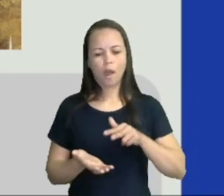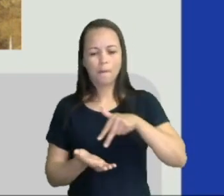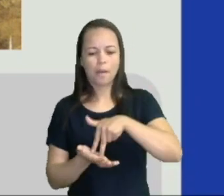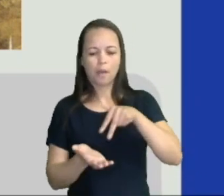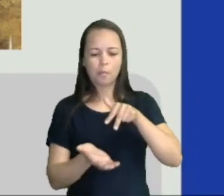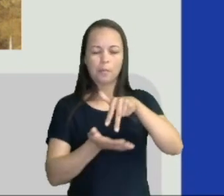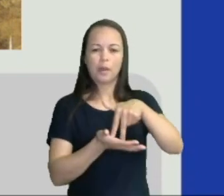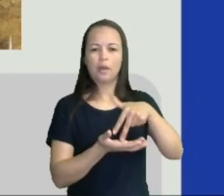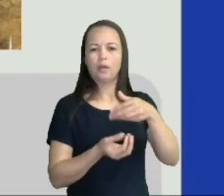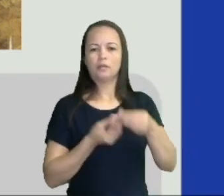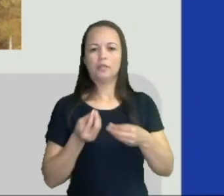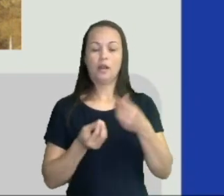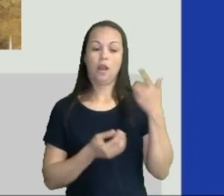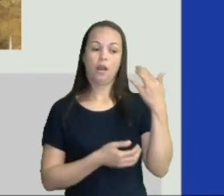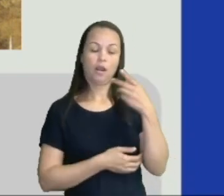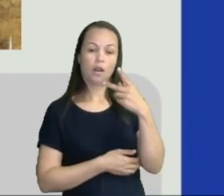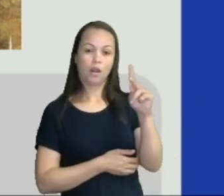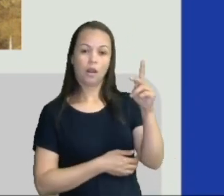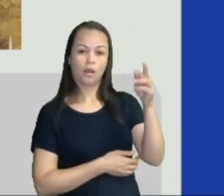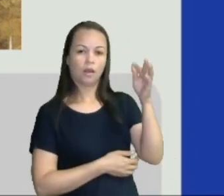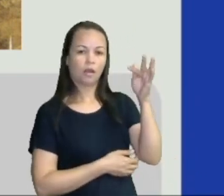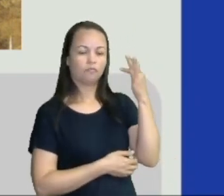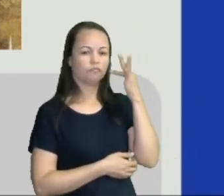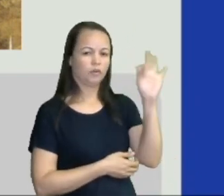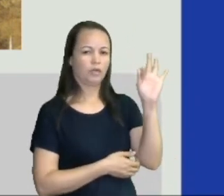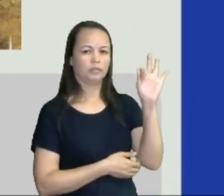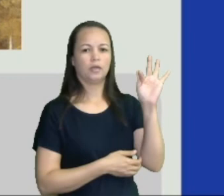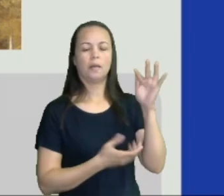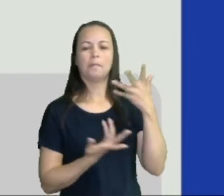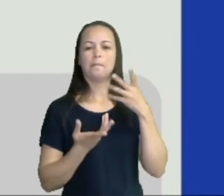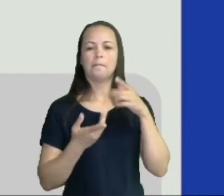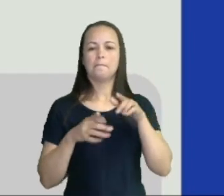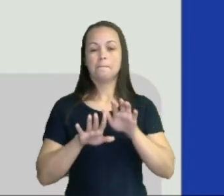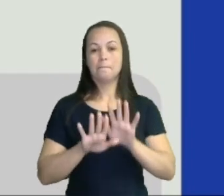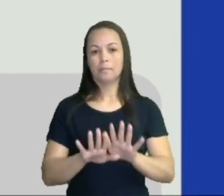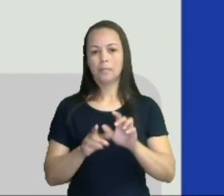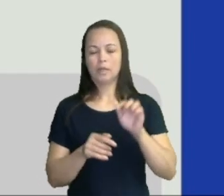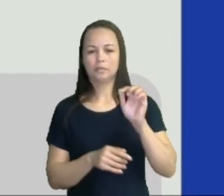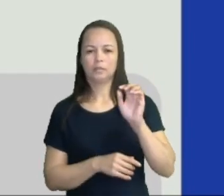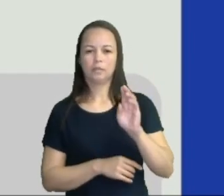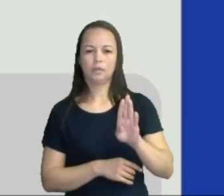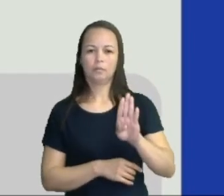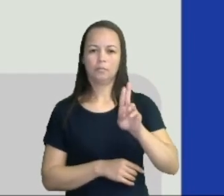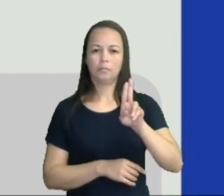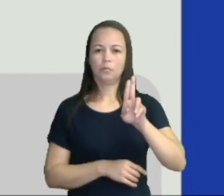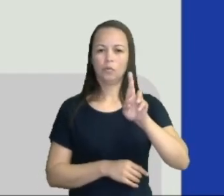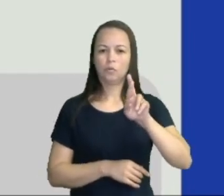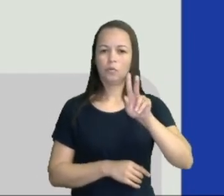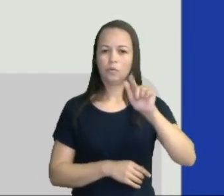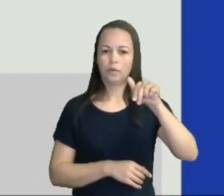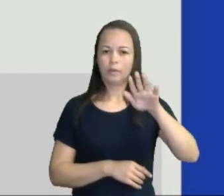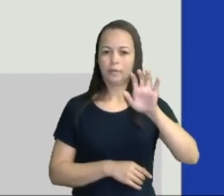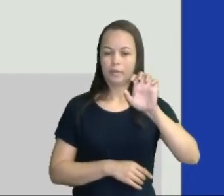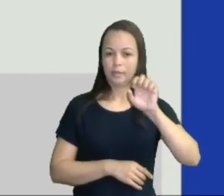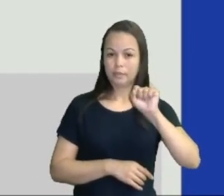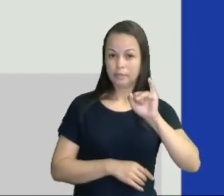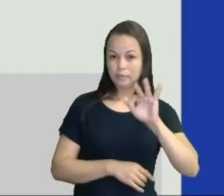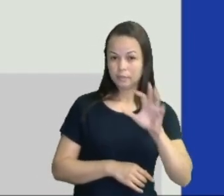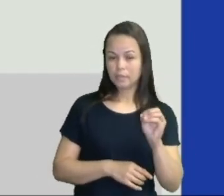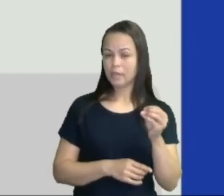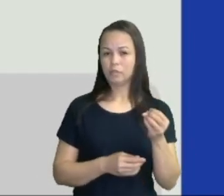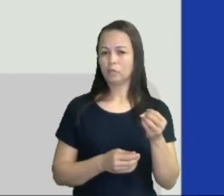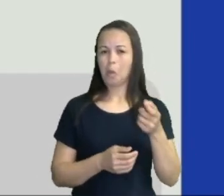lá na França, mas a burguesia ou grande parte do setor social não tem interesse de voltar a uma